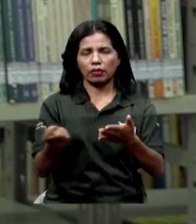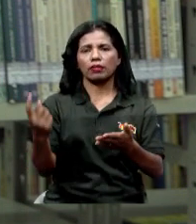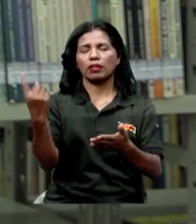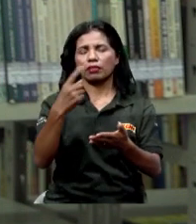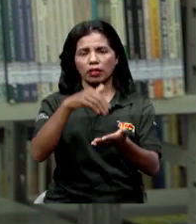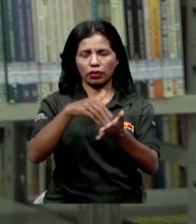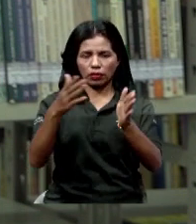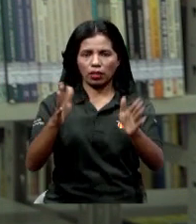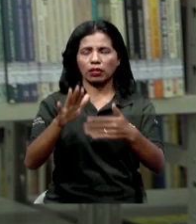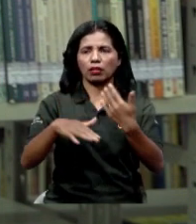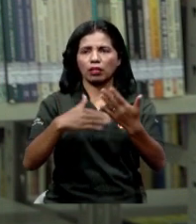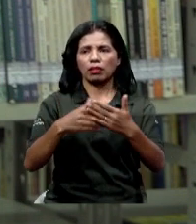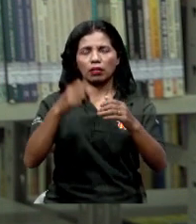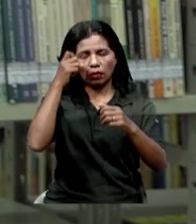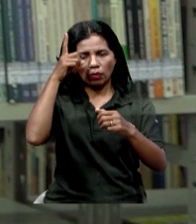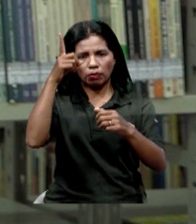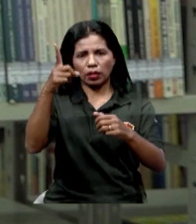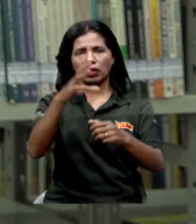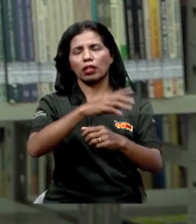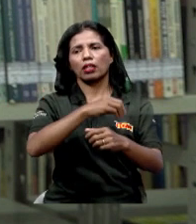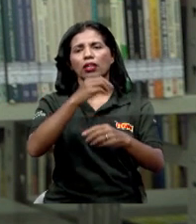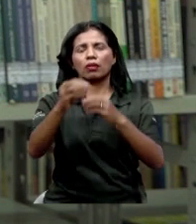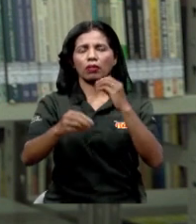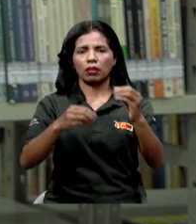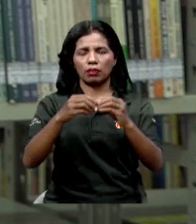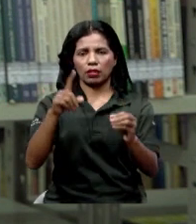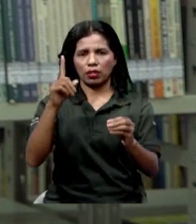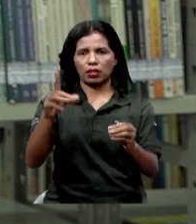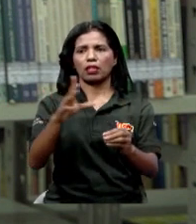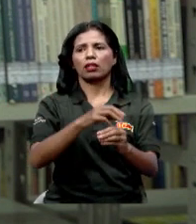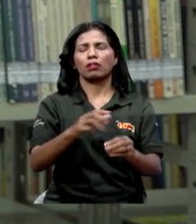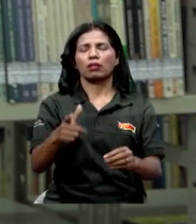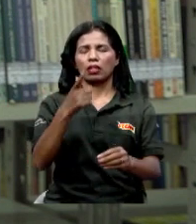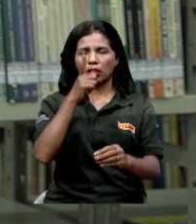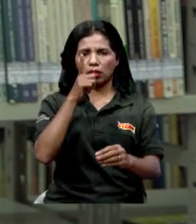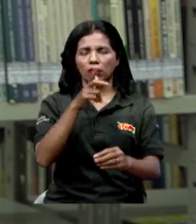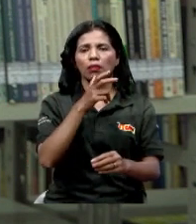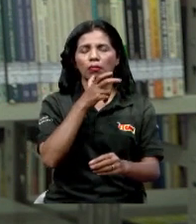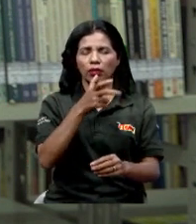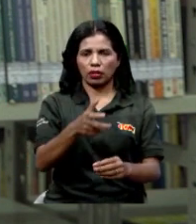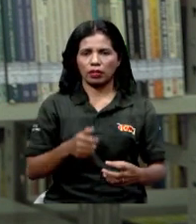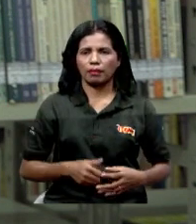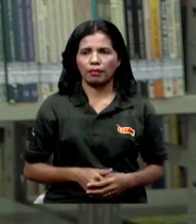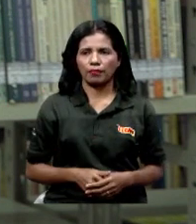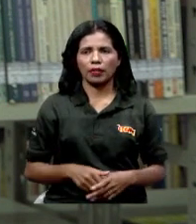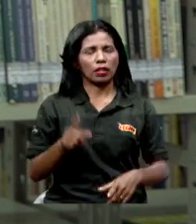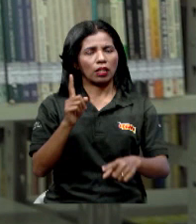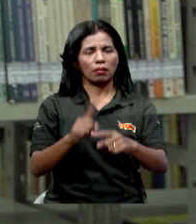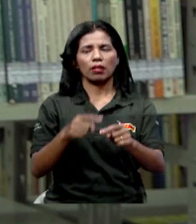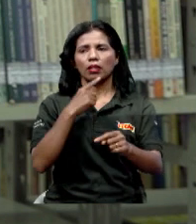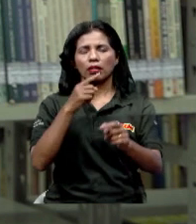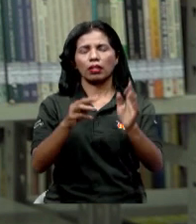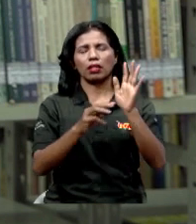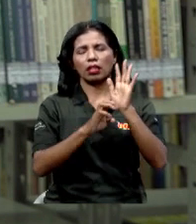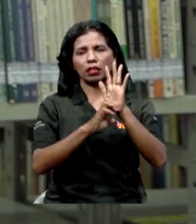sira, nune sira bele comprende liutan, realidade ida, ho liang português. Label metodo ida nebe